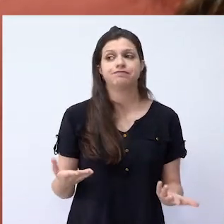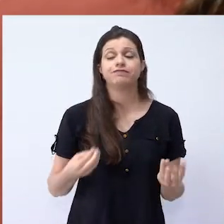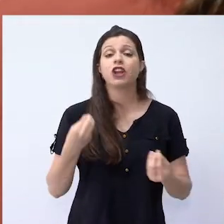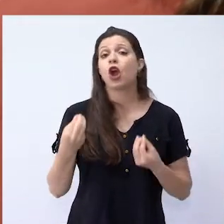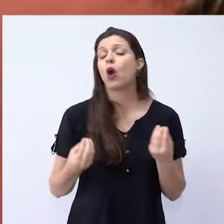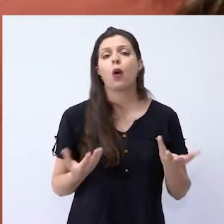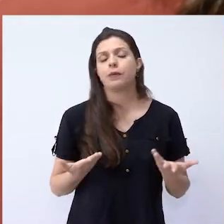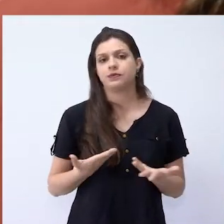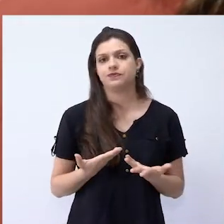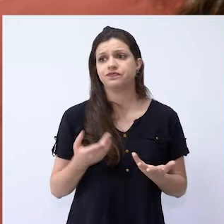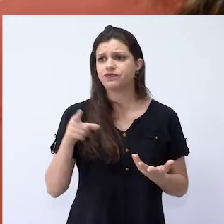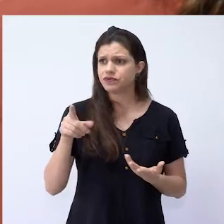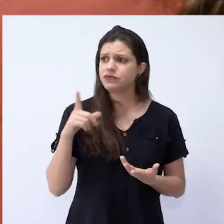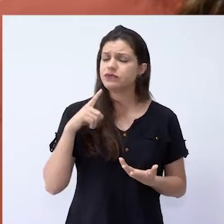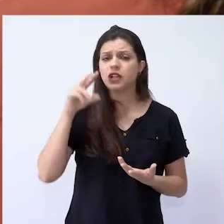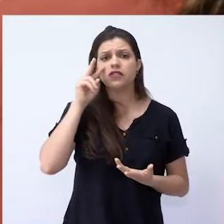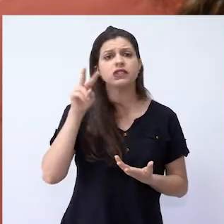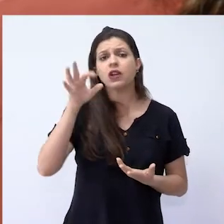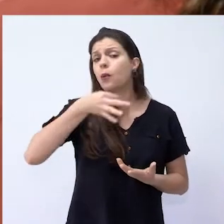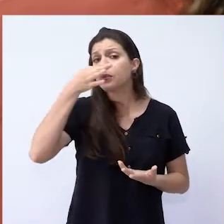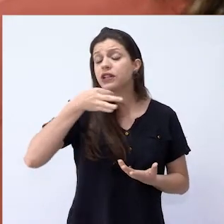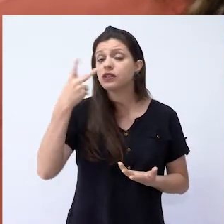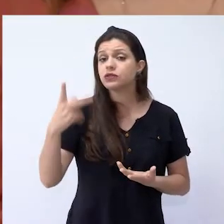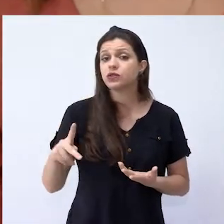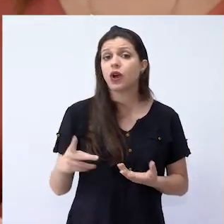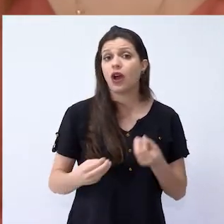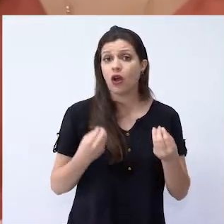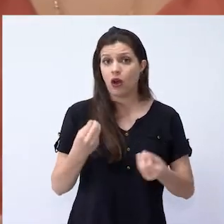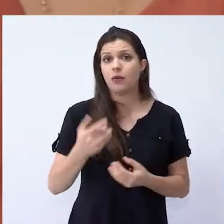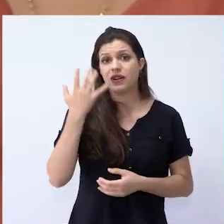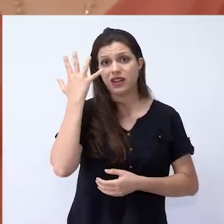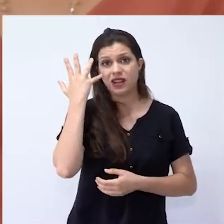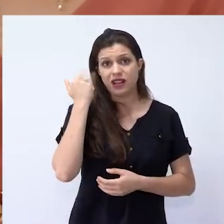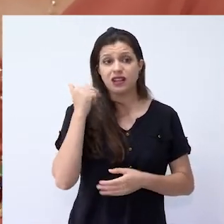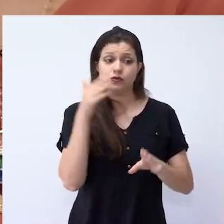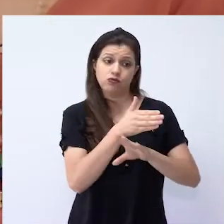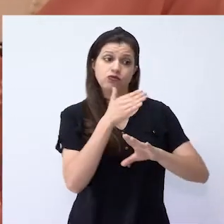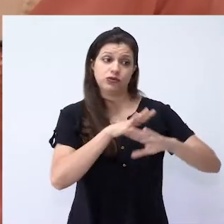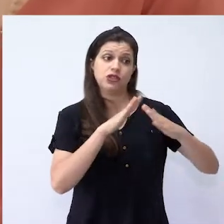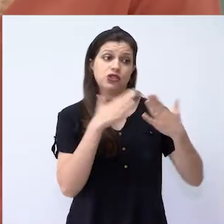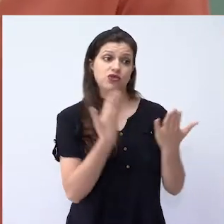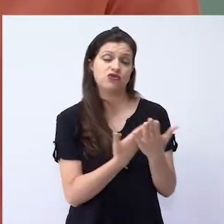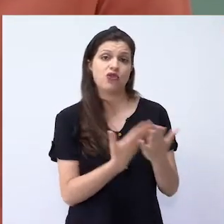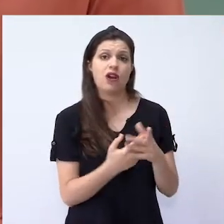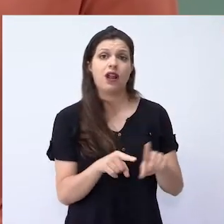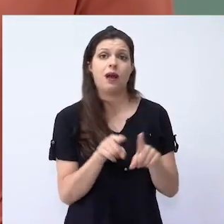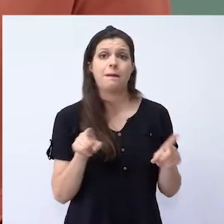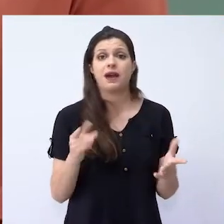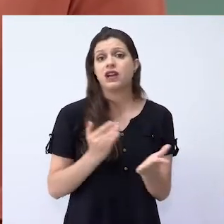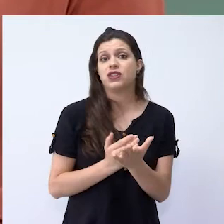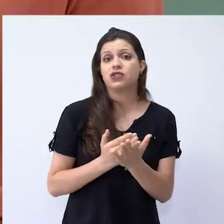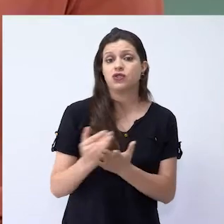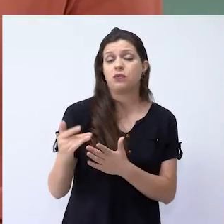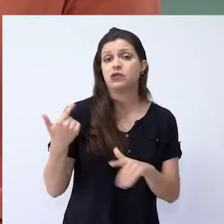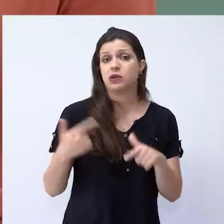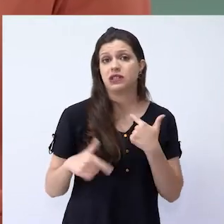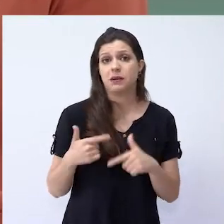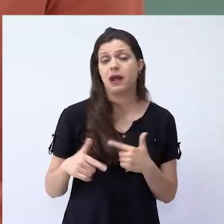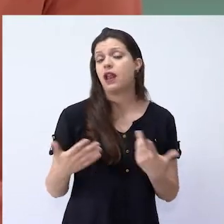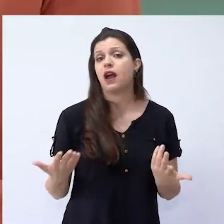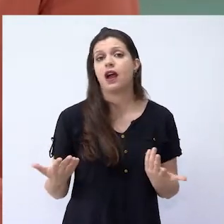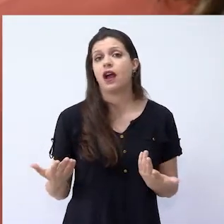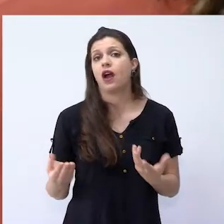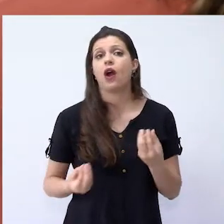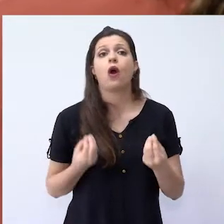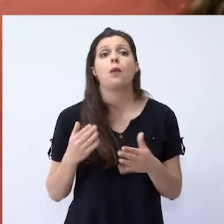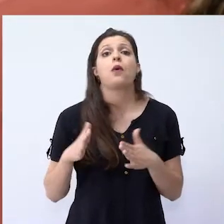do Trabalho, muitas das crianças que estavam frequentando a escola passaram a trabalhar por conta de se encontrar num período